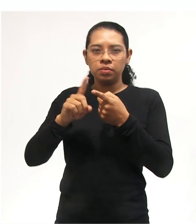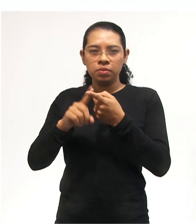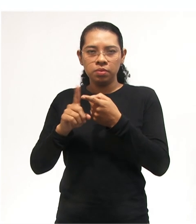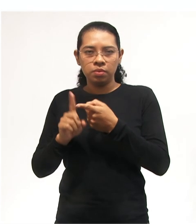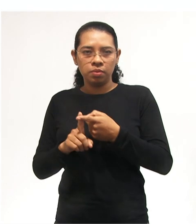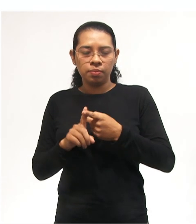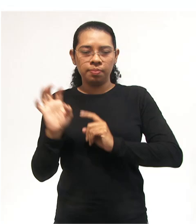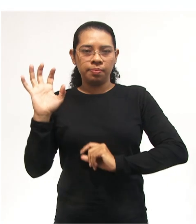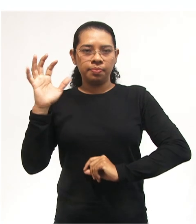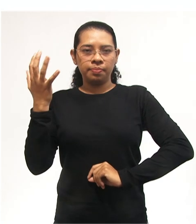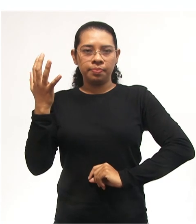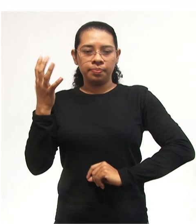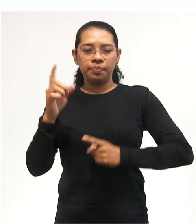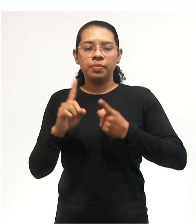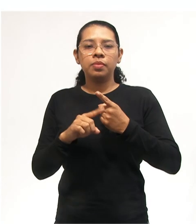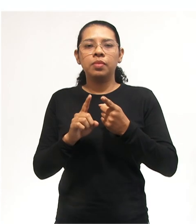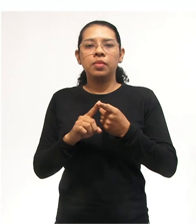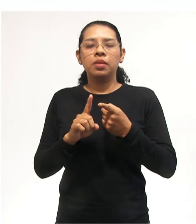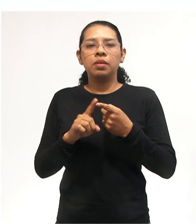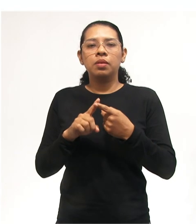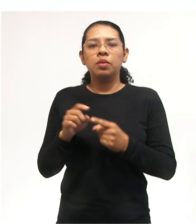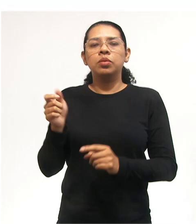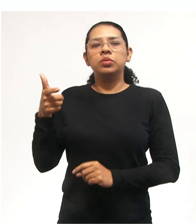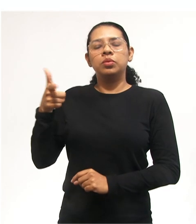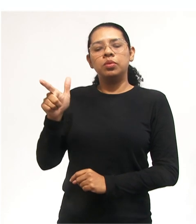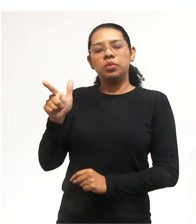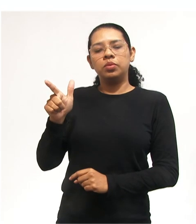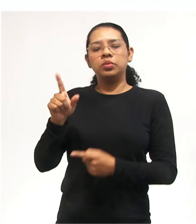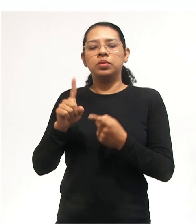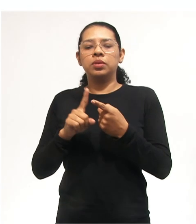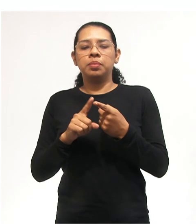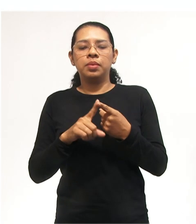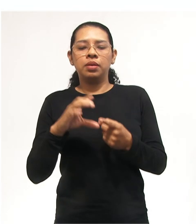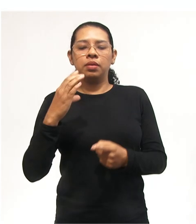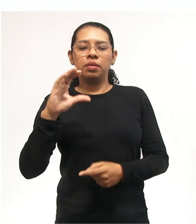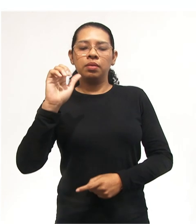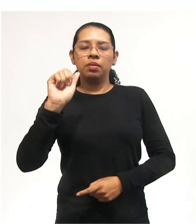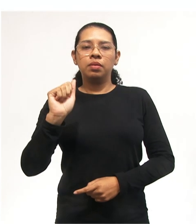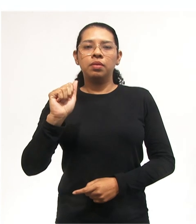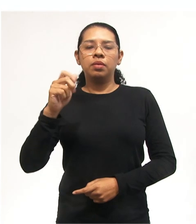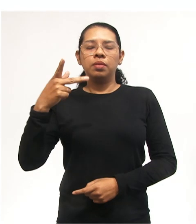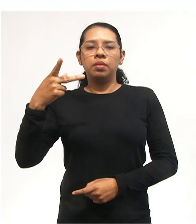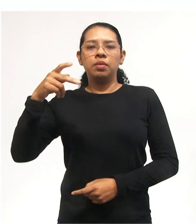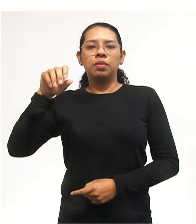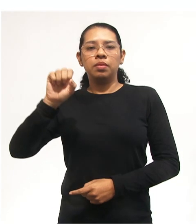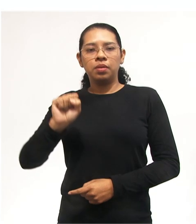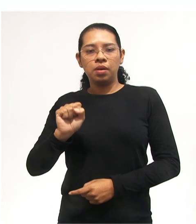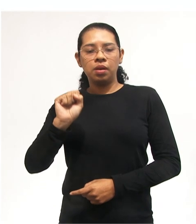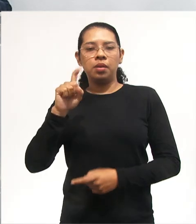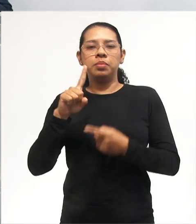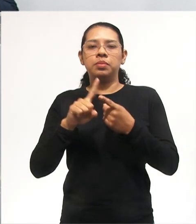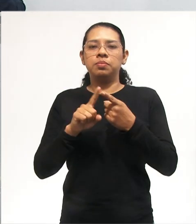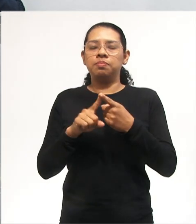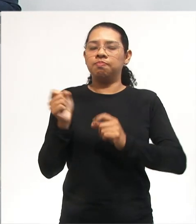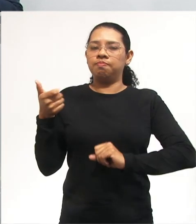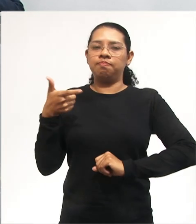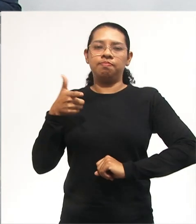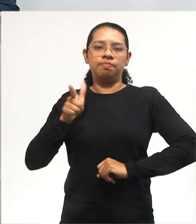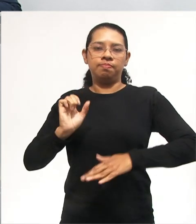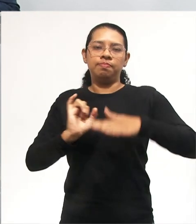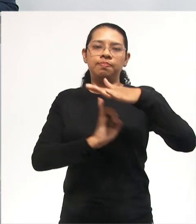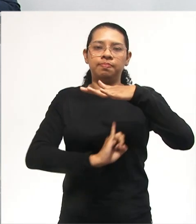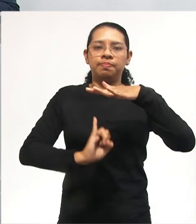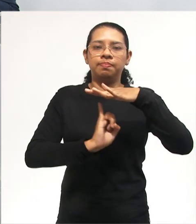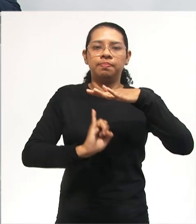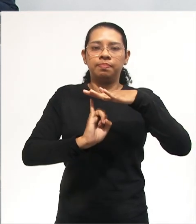esfera governamental, a gente destaca CAPES, CNPq e FAPES, que são o quê? Instituições que estão relacionadas com a